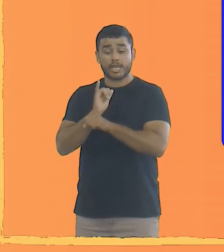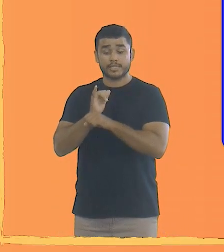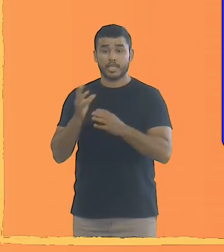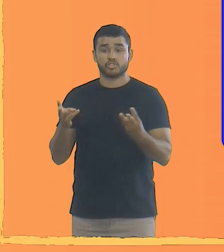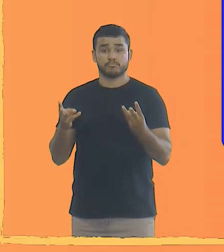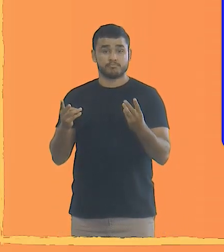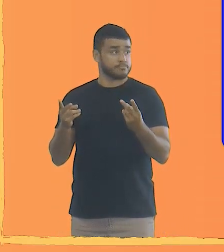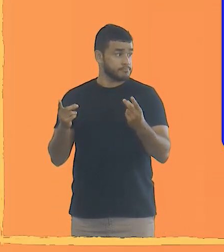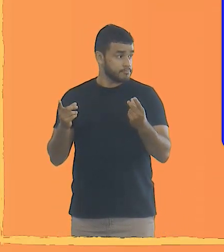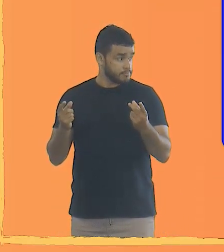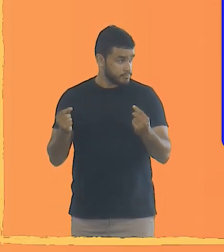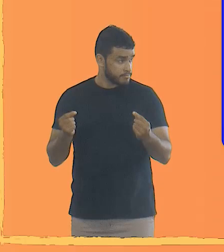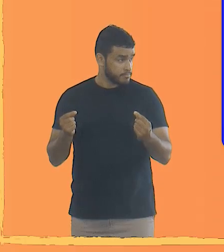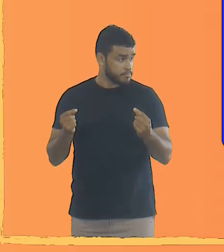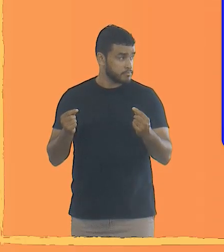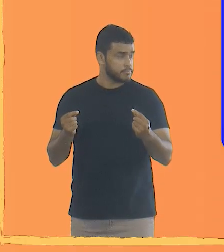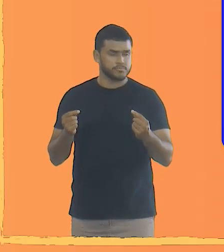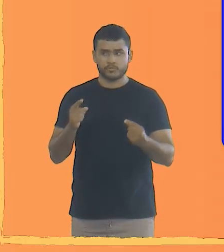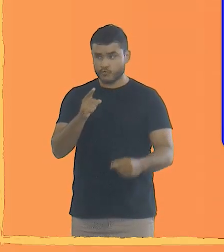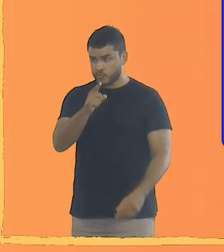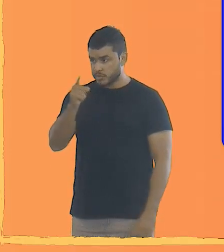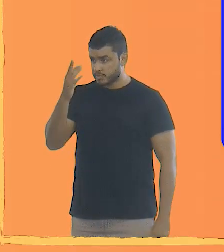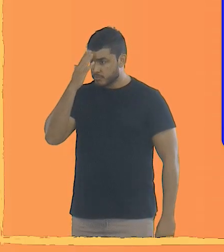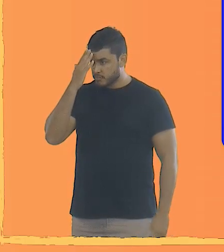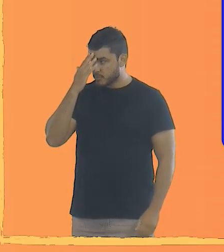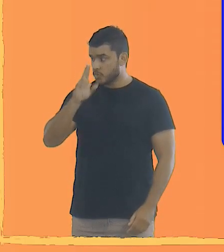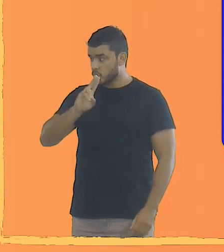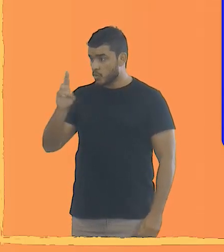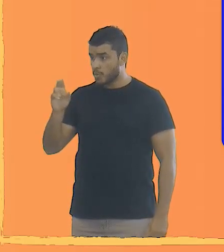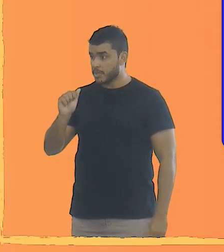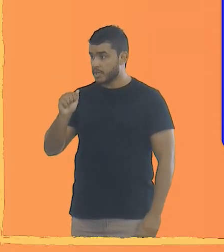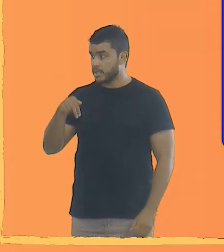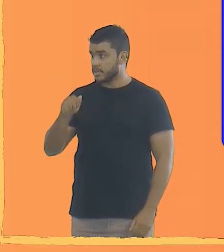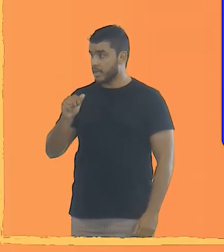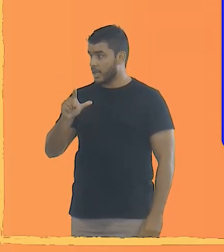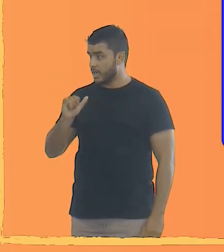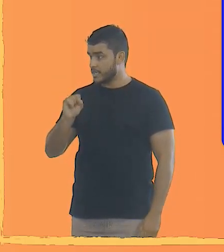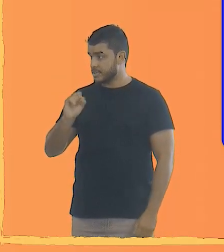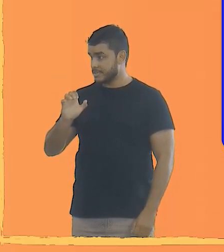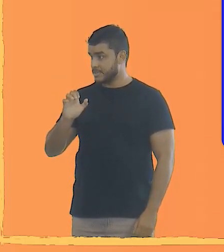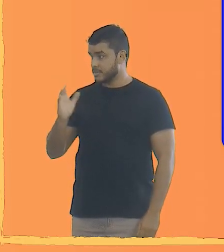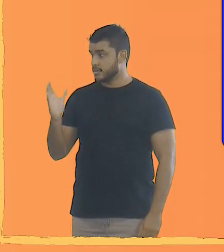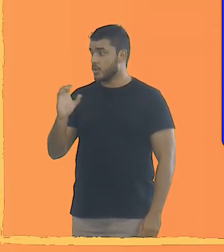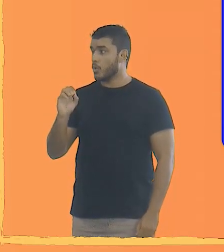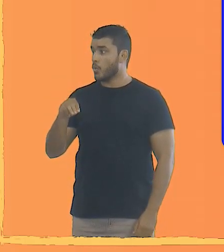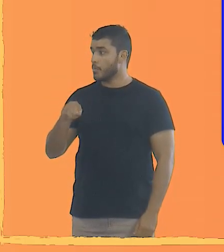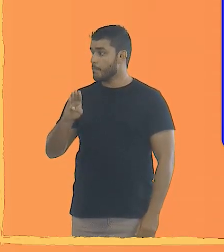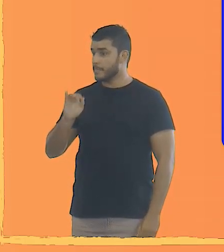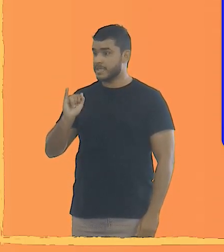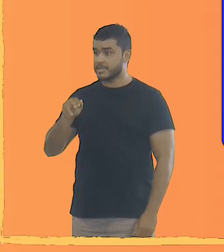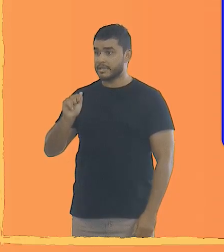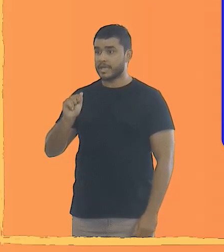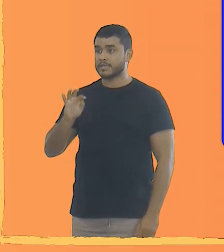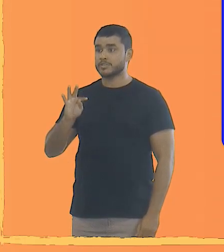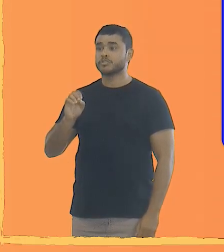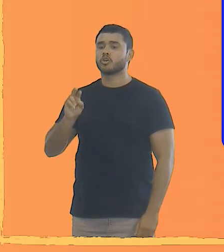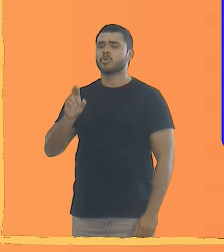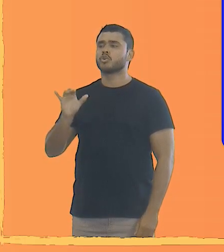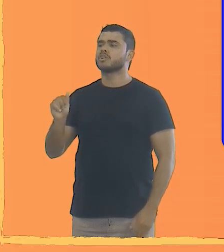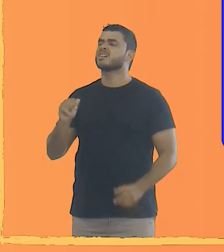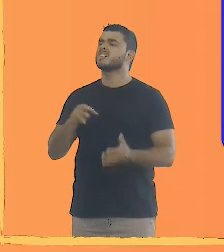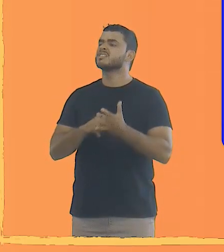palavra, análise combinatória, quando você escutar essa denominação, análise combinatória, a primeira coisa que tem que vir